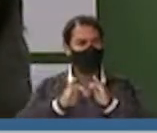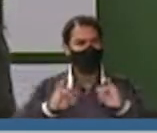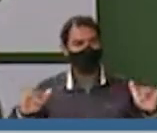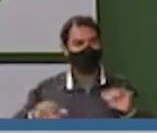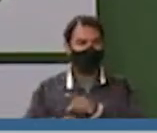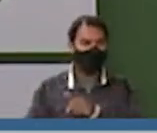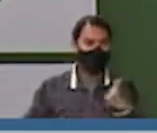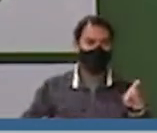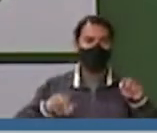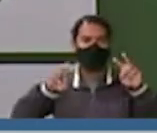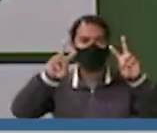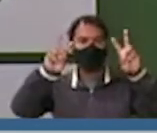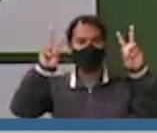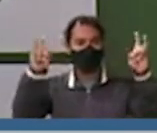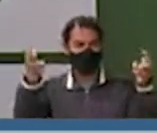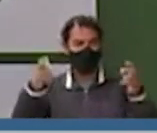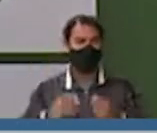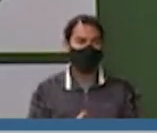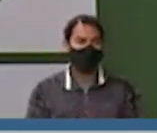tema que tem